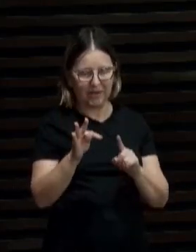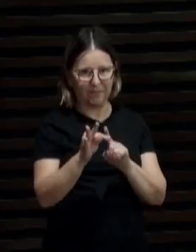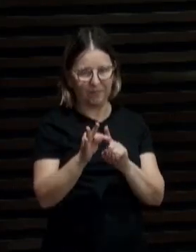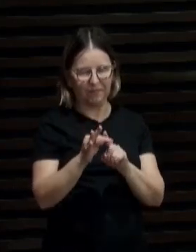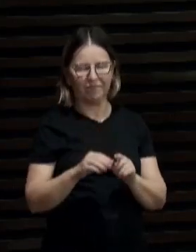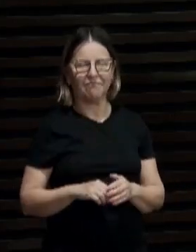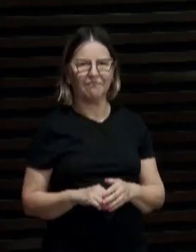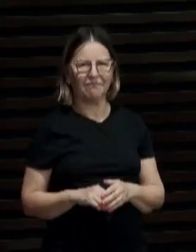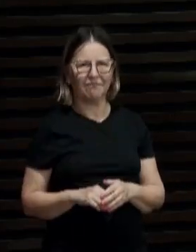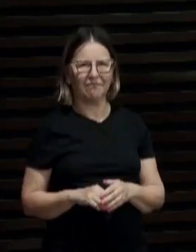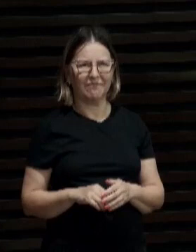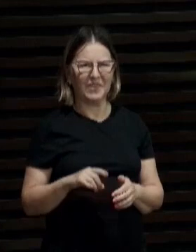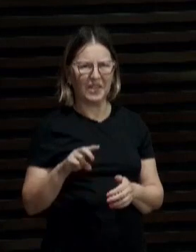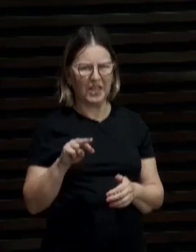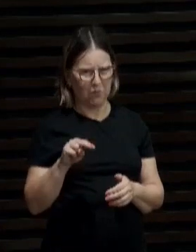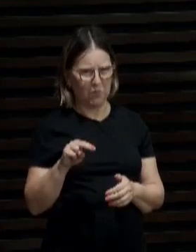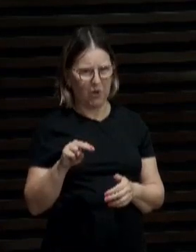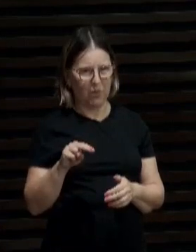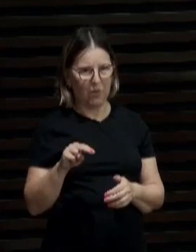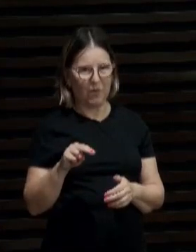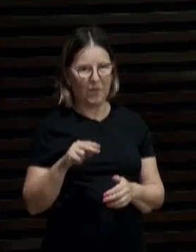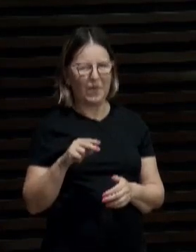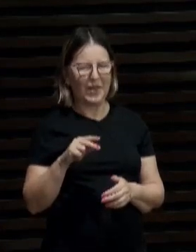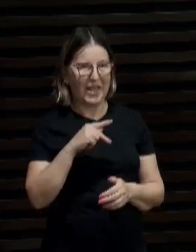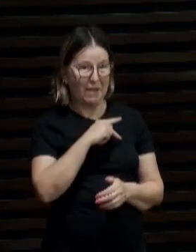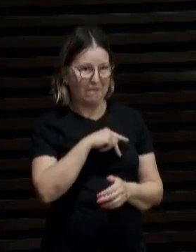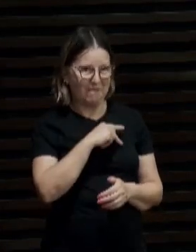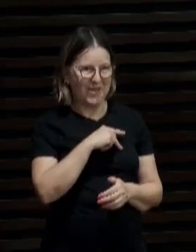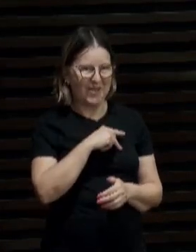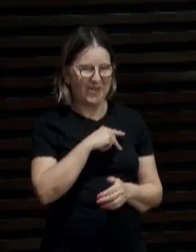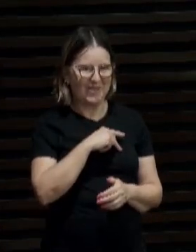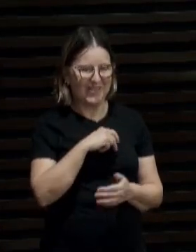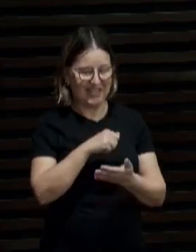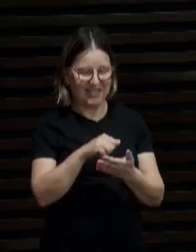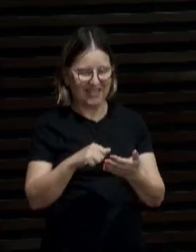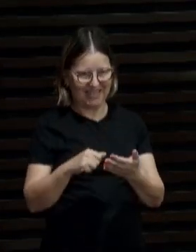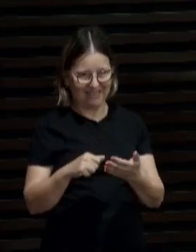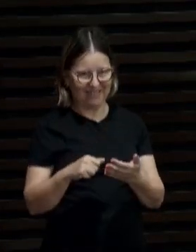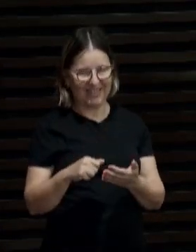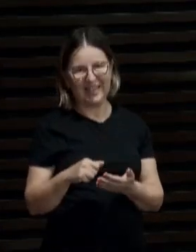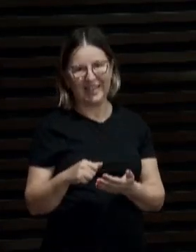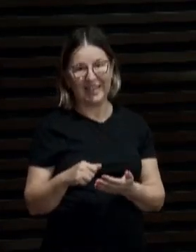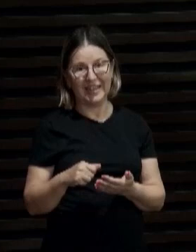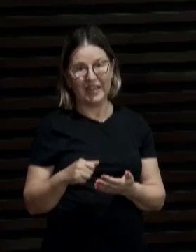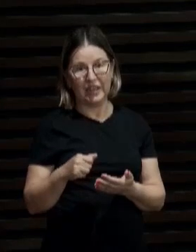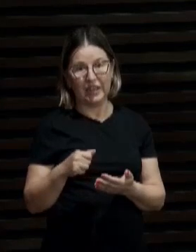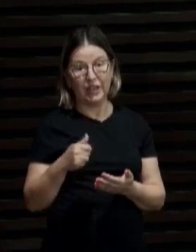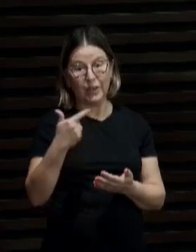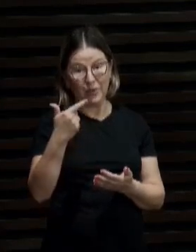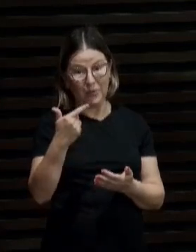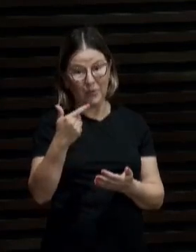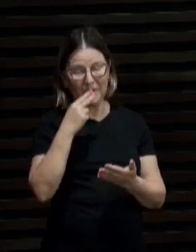PIB Londrina e outra ao pastor Glênio, ao Eric e ao pastor Maurício. Uma carta à liderança e